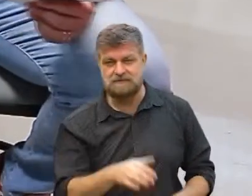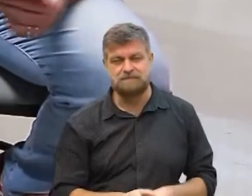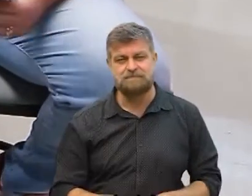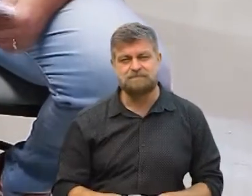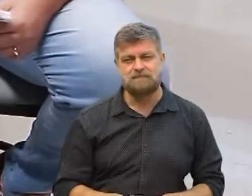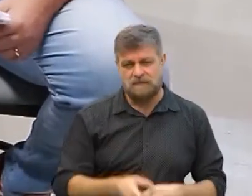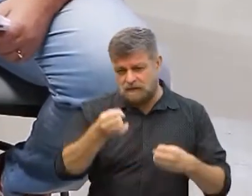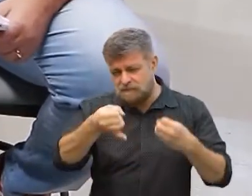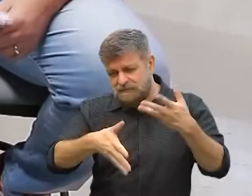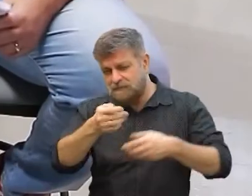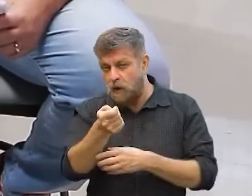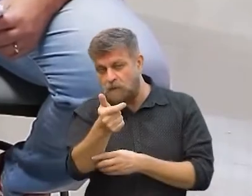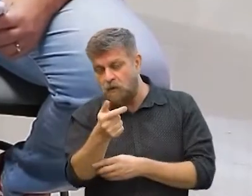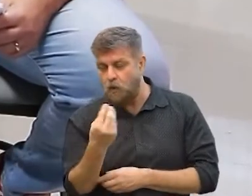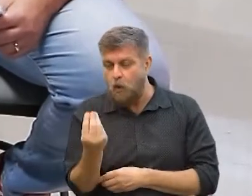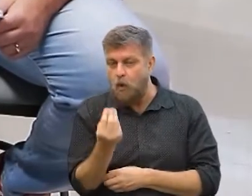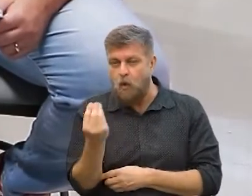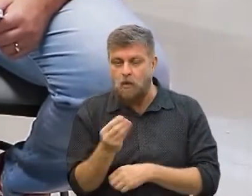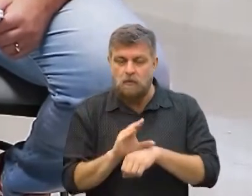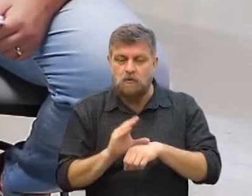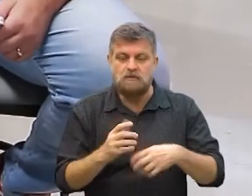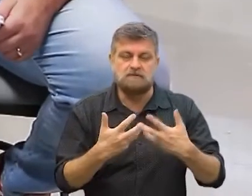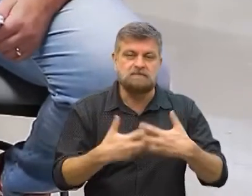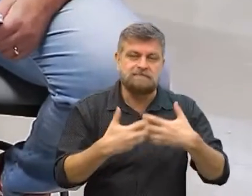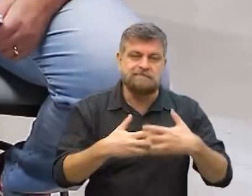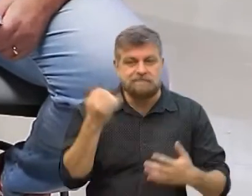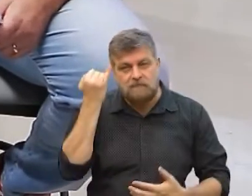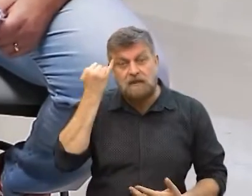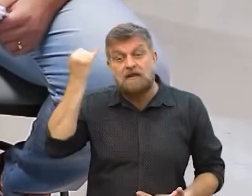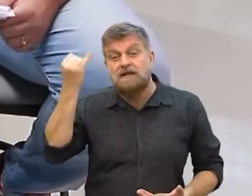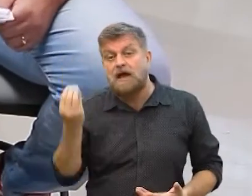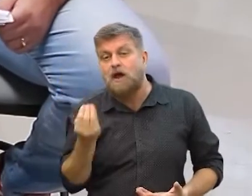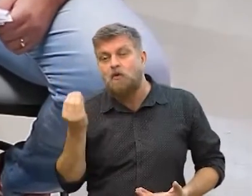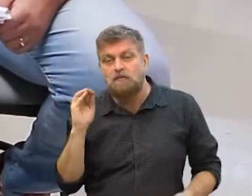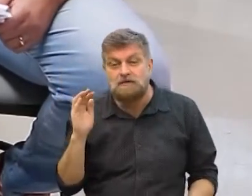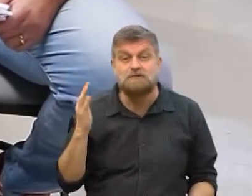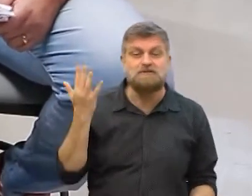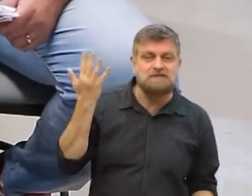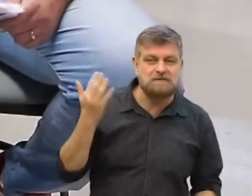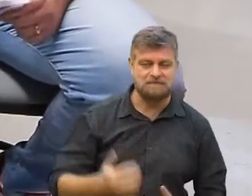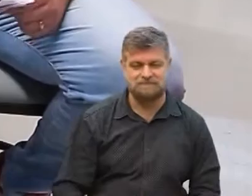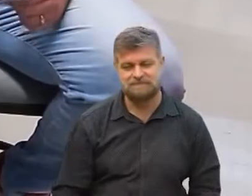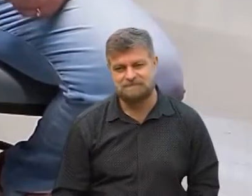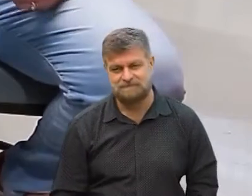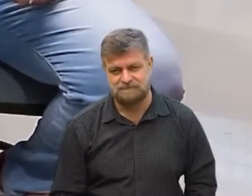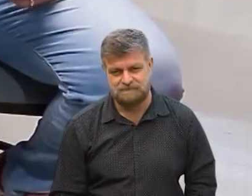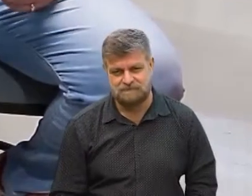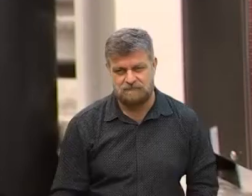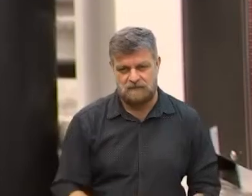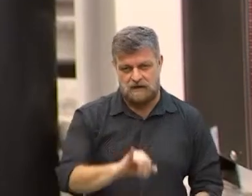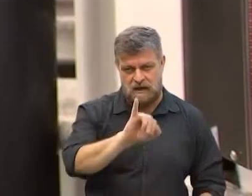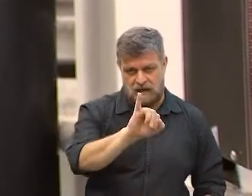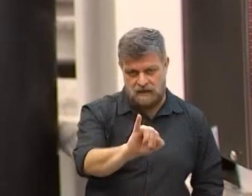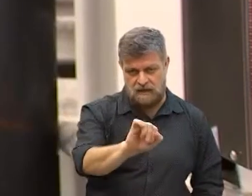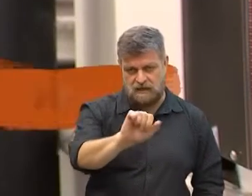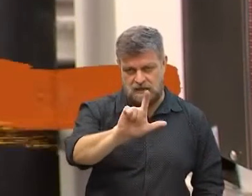gostaria que o senhor falasse um pouquinho pra gente como que vai funcionar, como que surgiu essa ideia. Exatamente. Bem, a ILO é